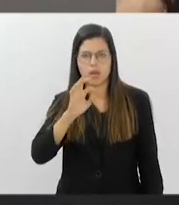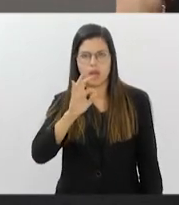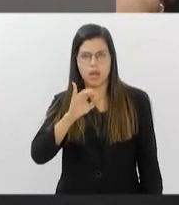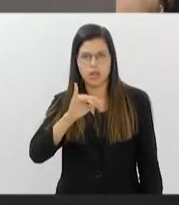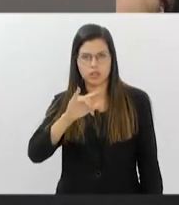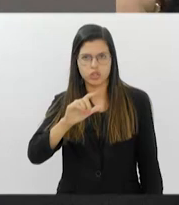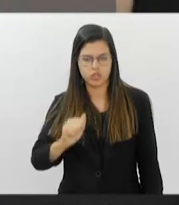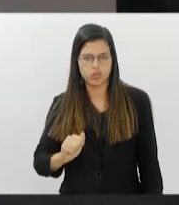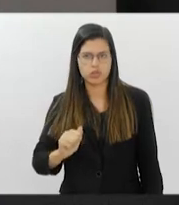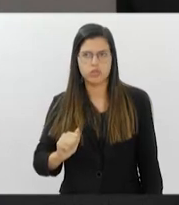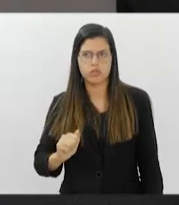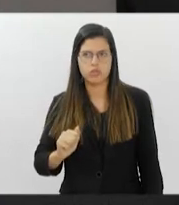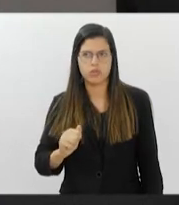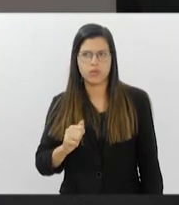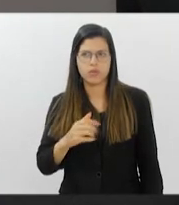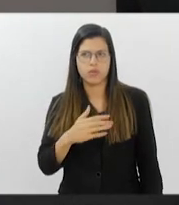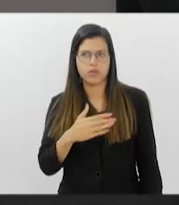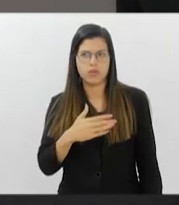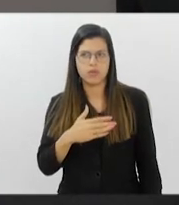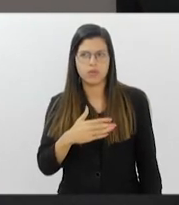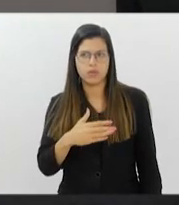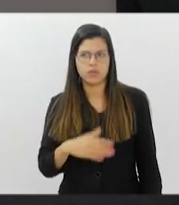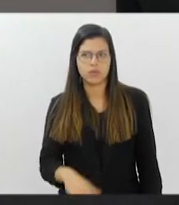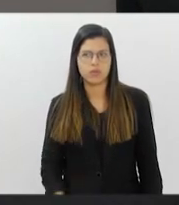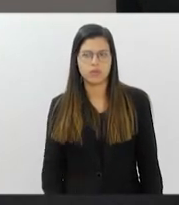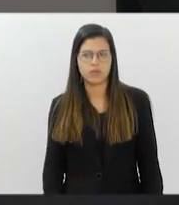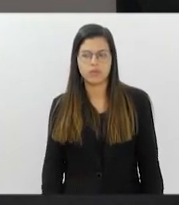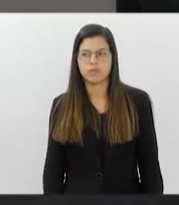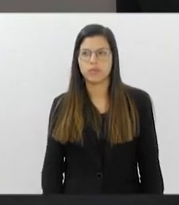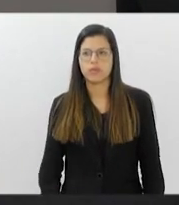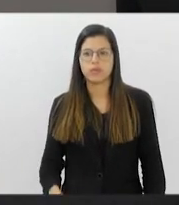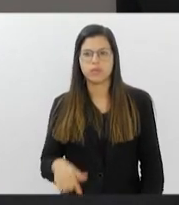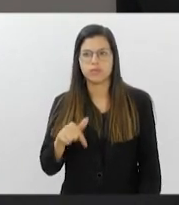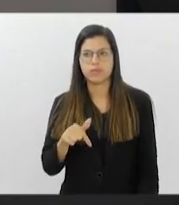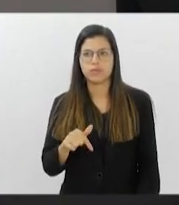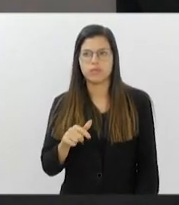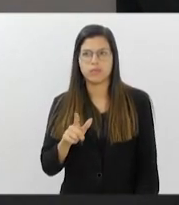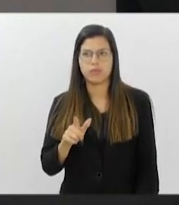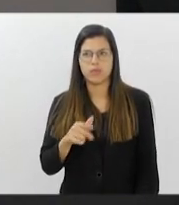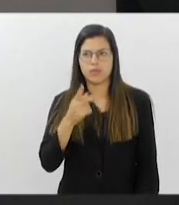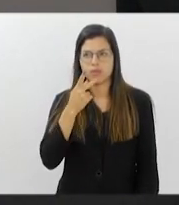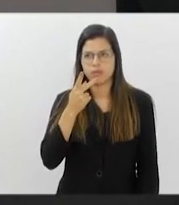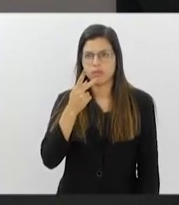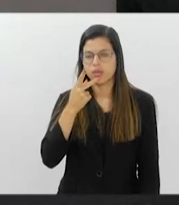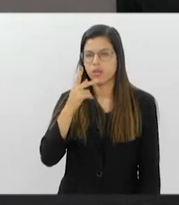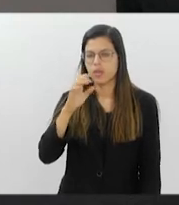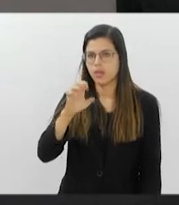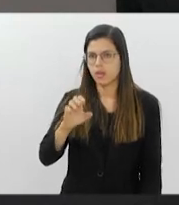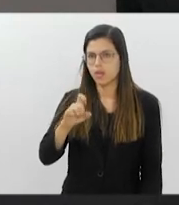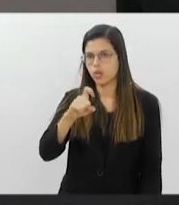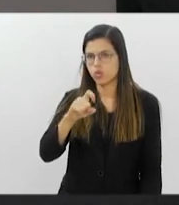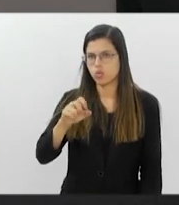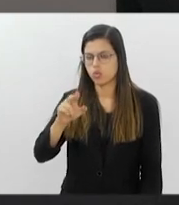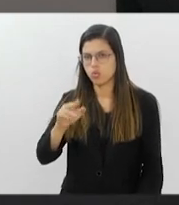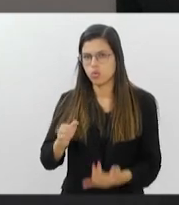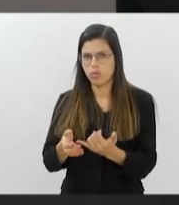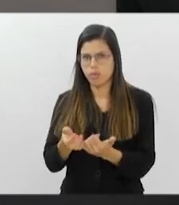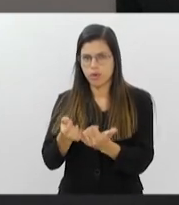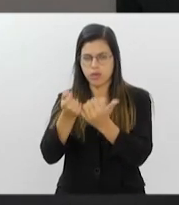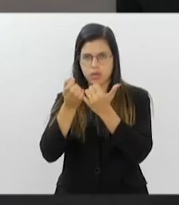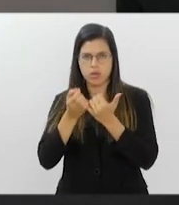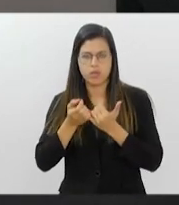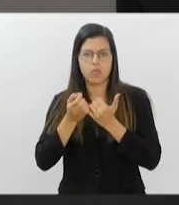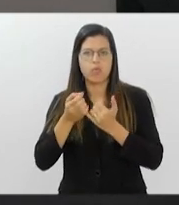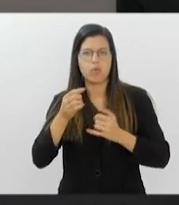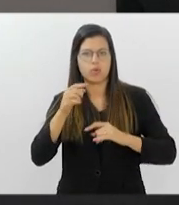Nunes, filho de Omulu, que declara Exu como patrimônio de natureza material